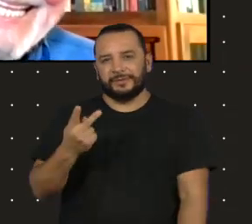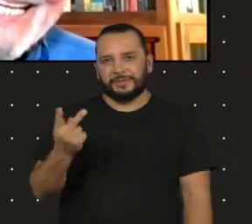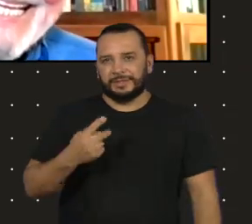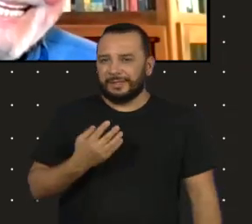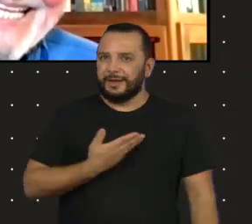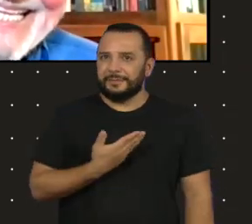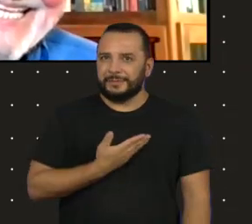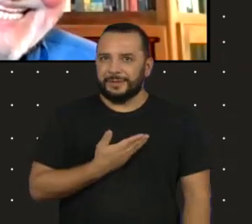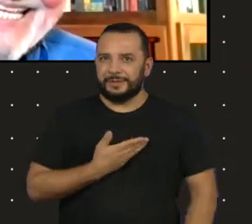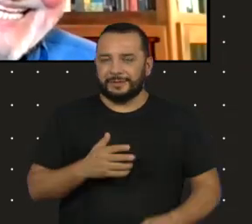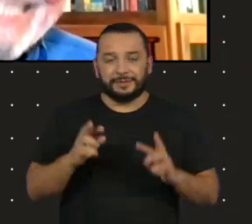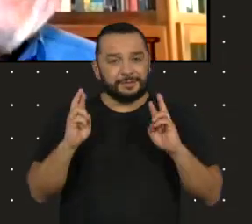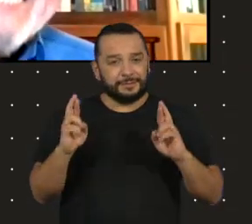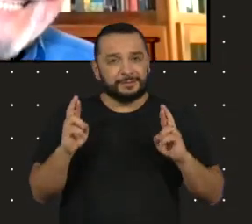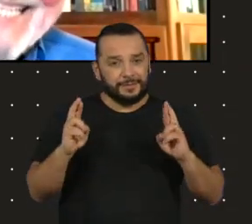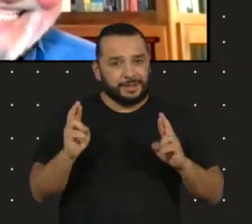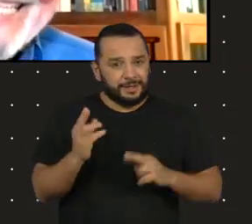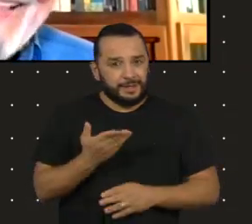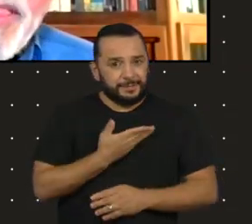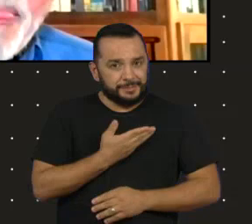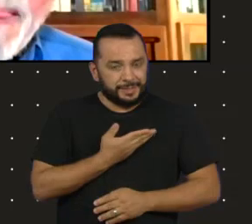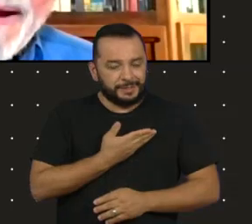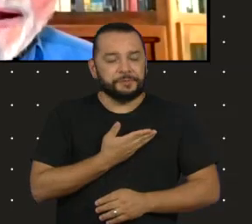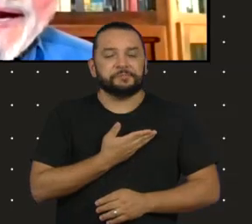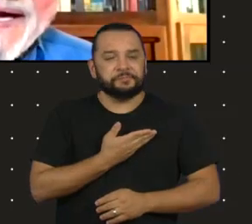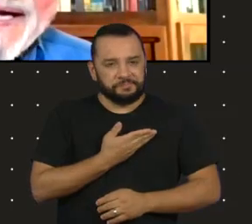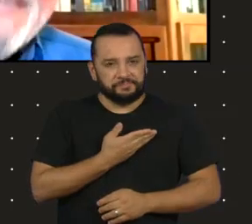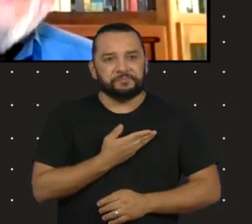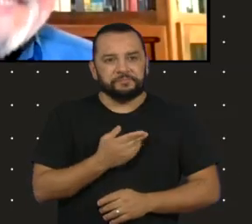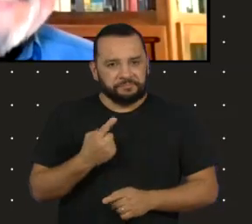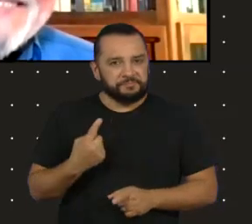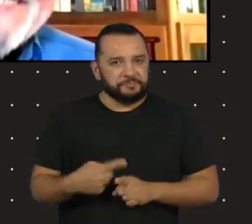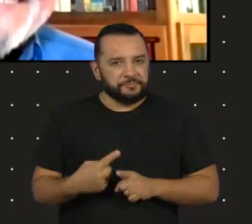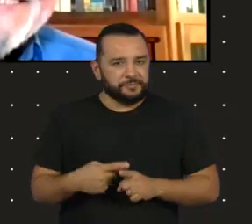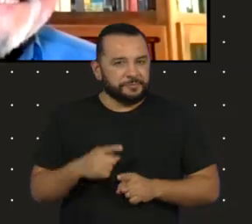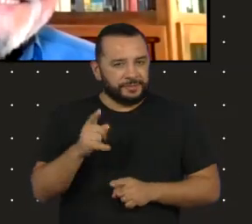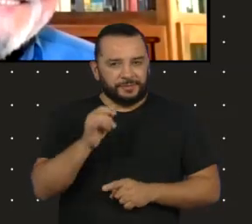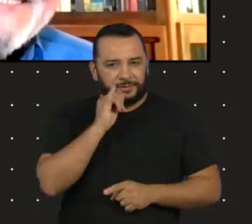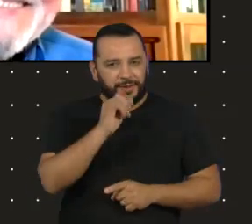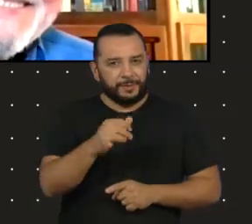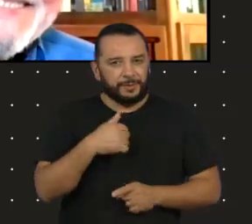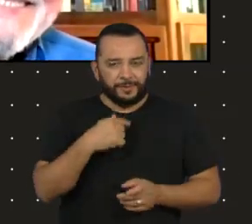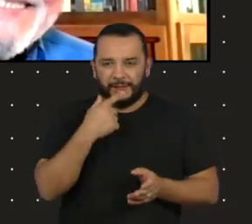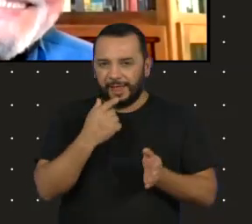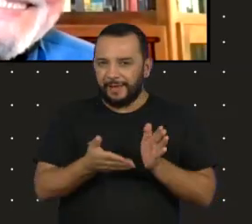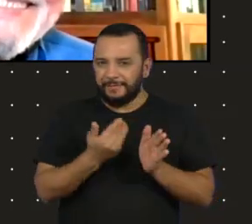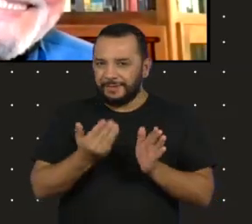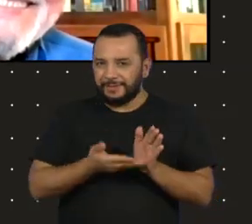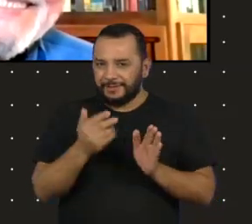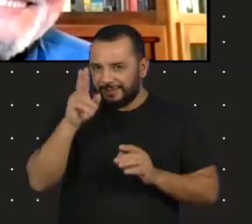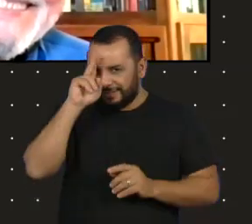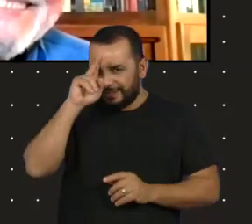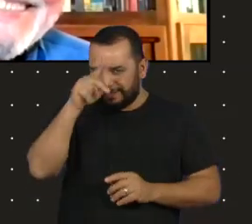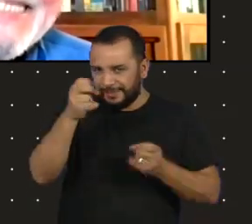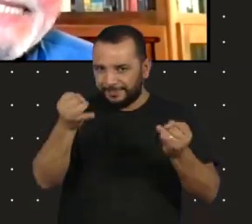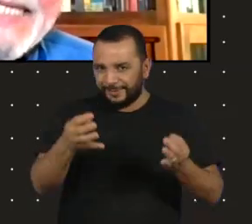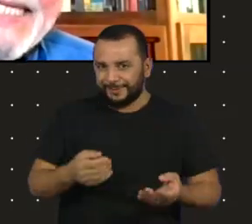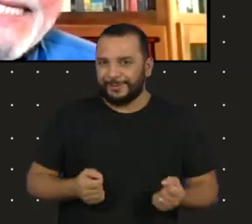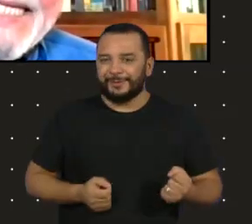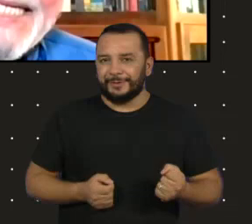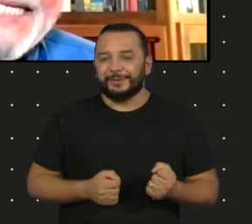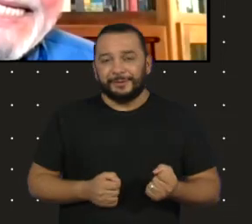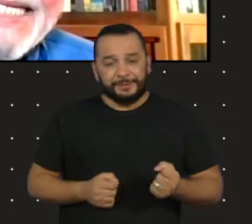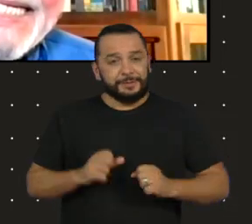amigos, espero continuarmos amigos, porque, como mesmo você disse numa revistinha que você fazia para